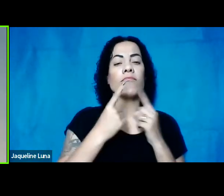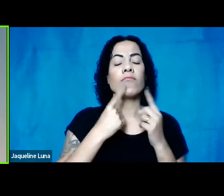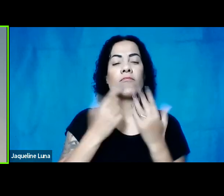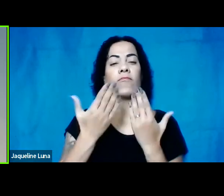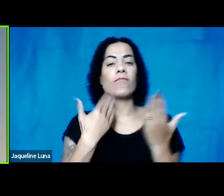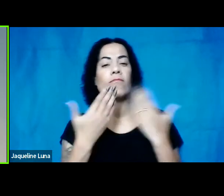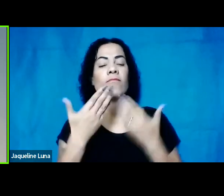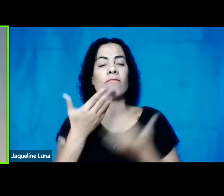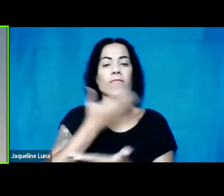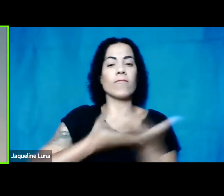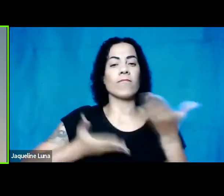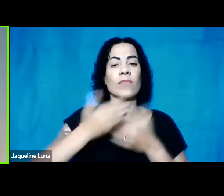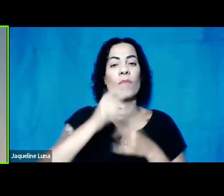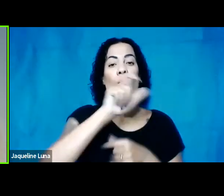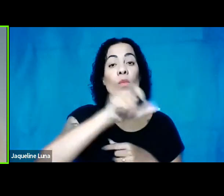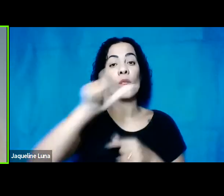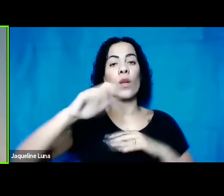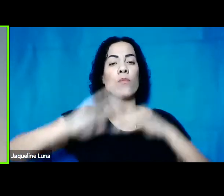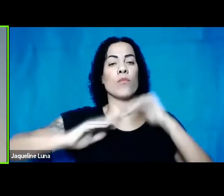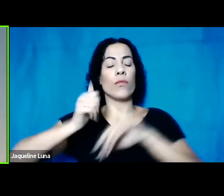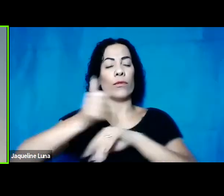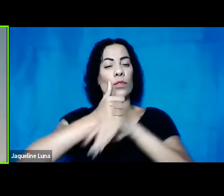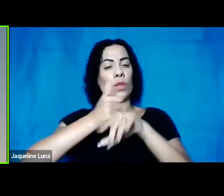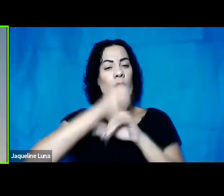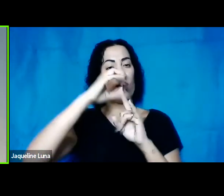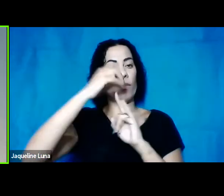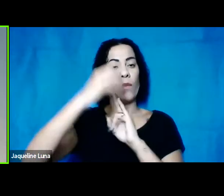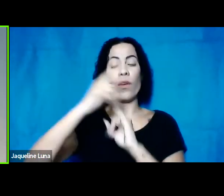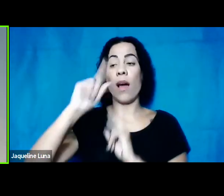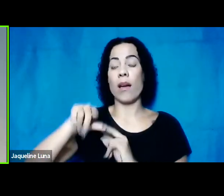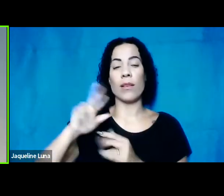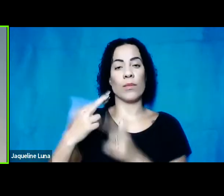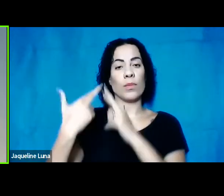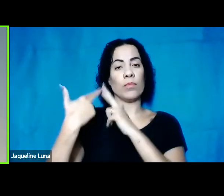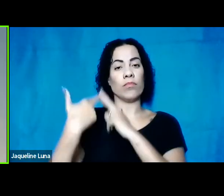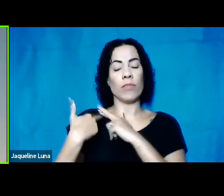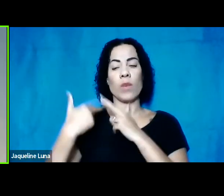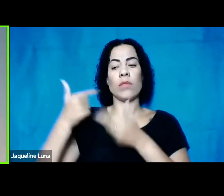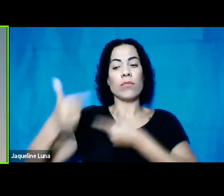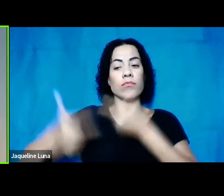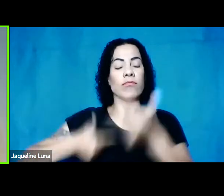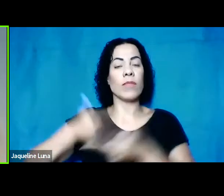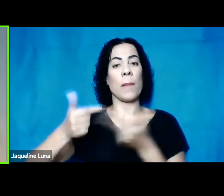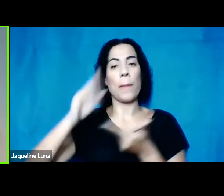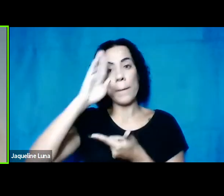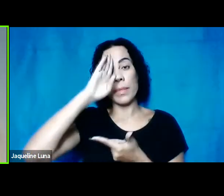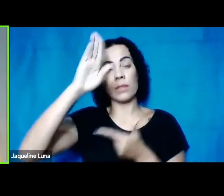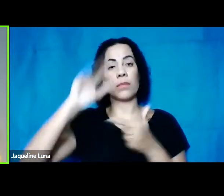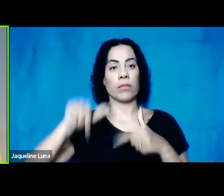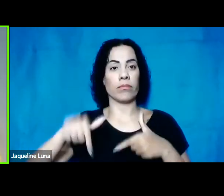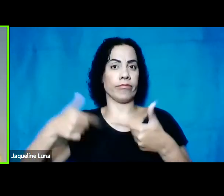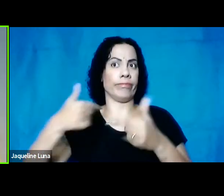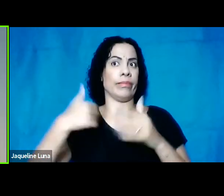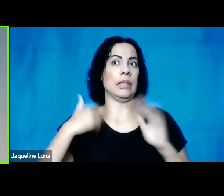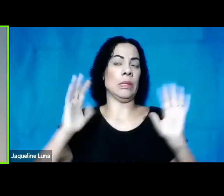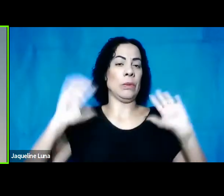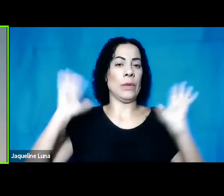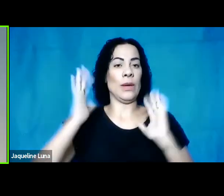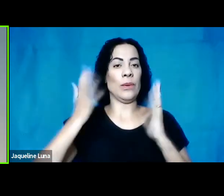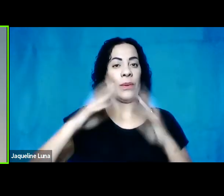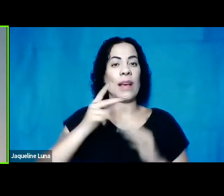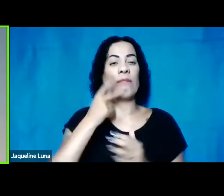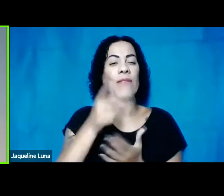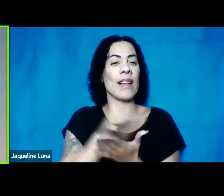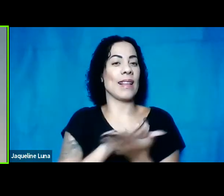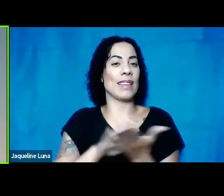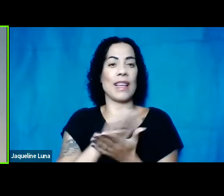os profissionais da Fiocruz que estão à frente de iniciativas, que eu não vou nem mais falar nada,